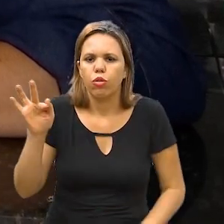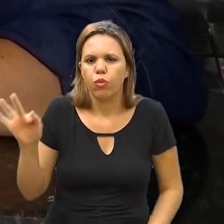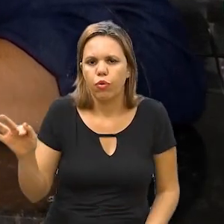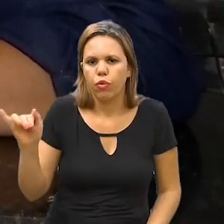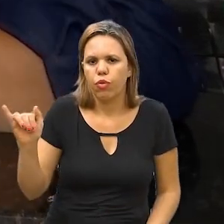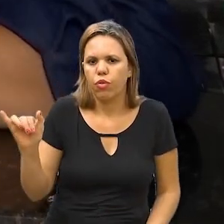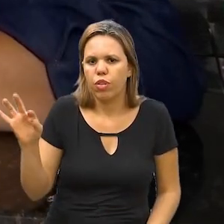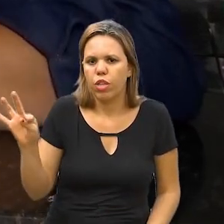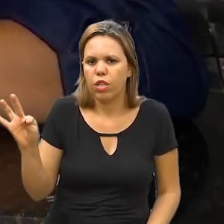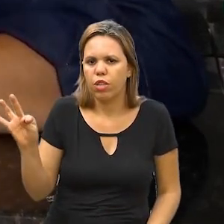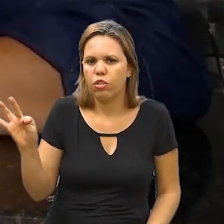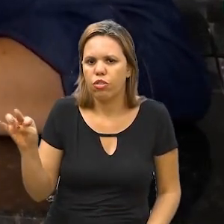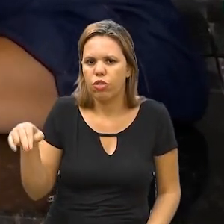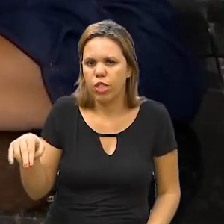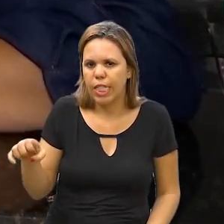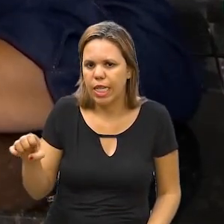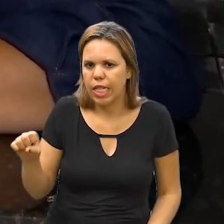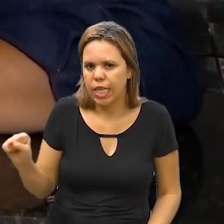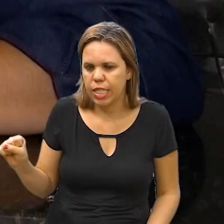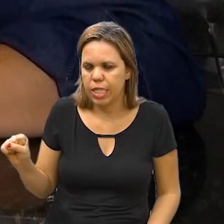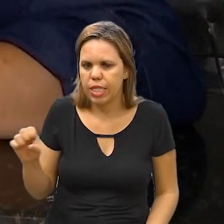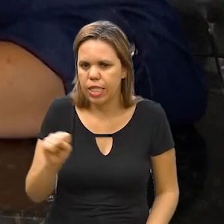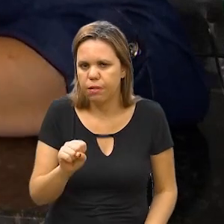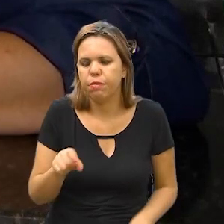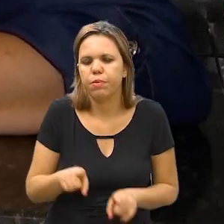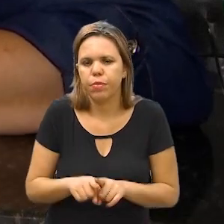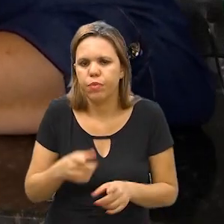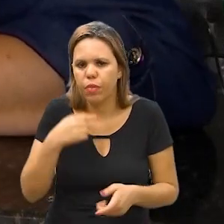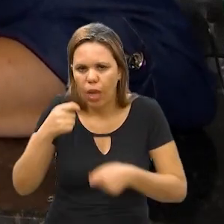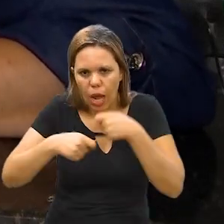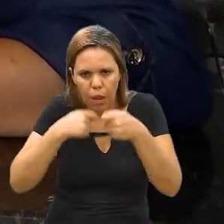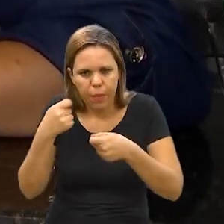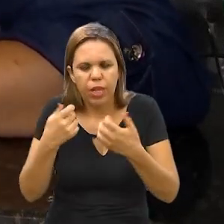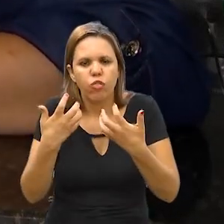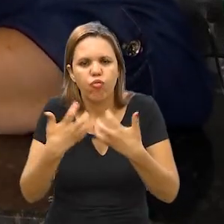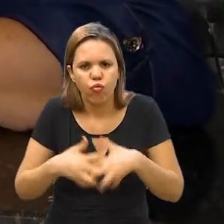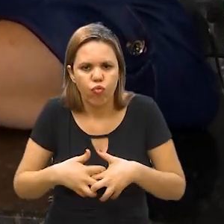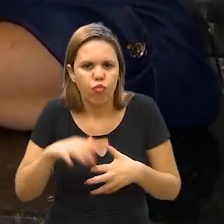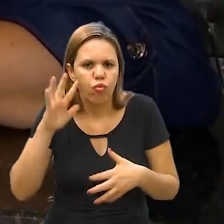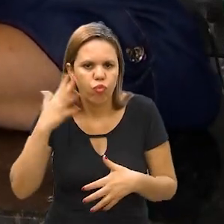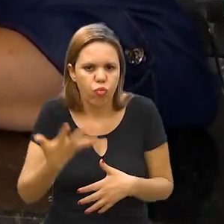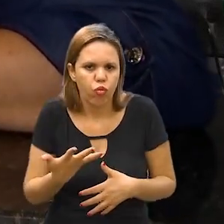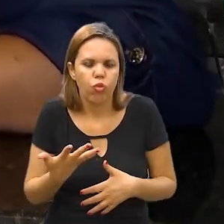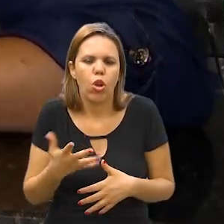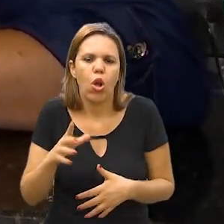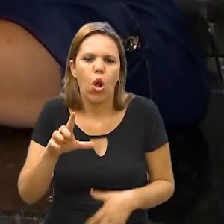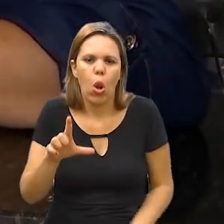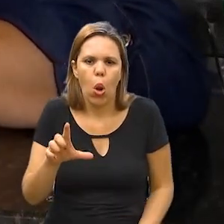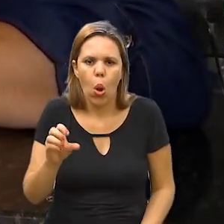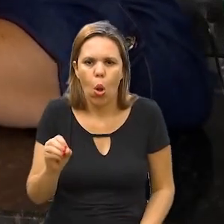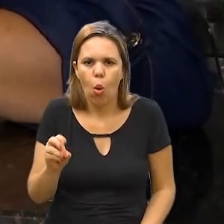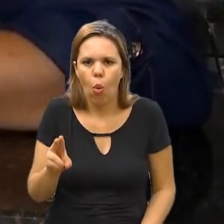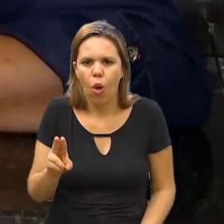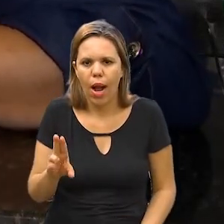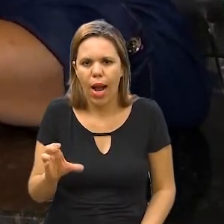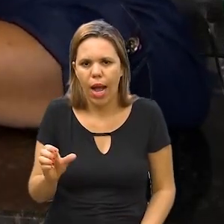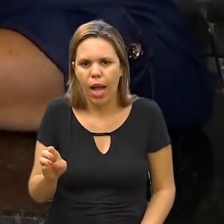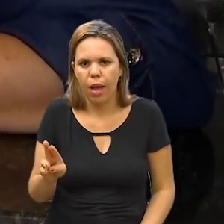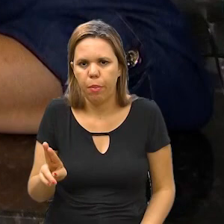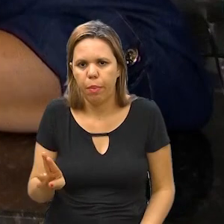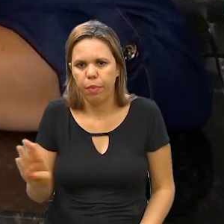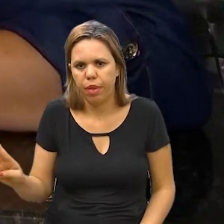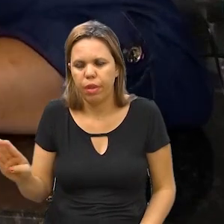quê? Hoje o mundo fitness engloba tanto alimentos funcionais, como alimentos low carb, como alimentos